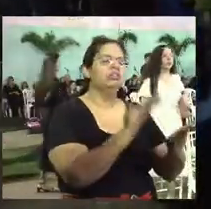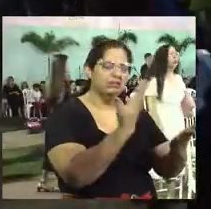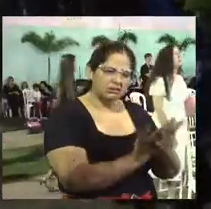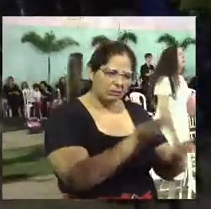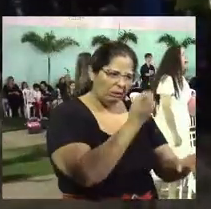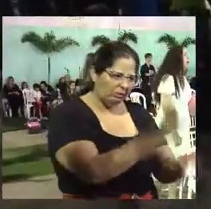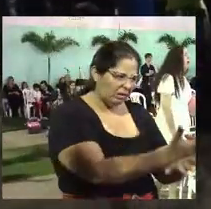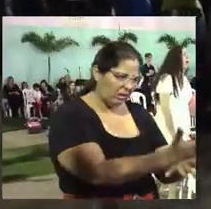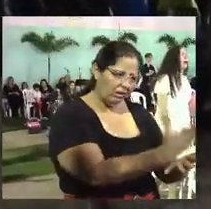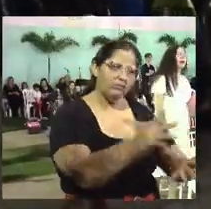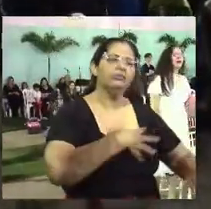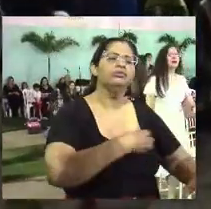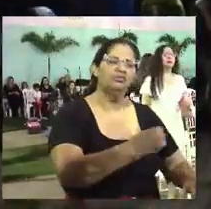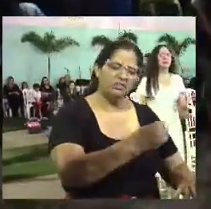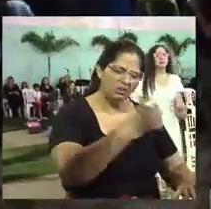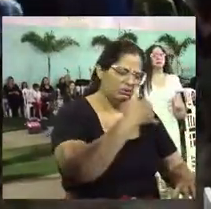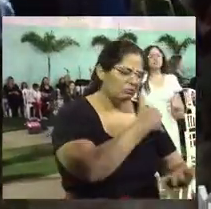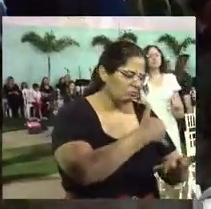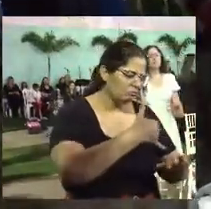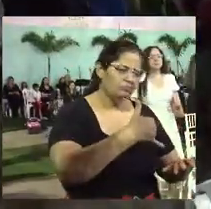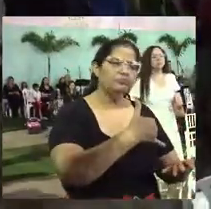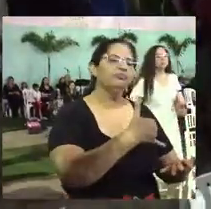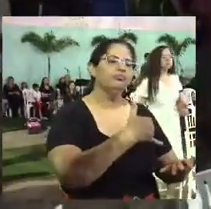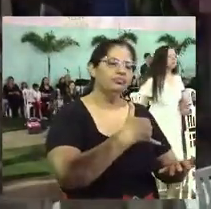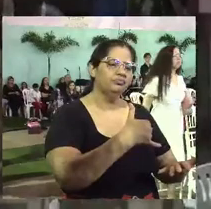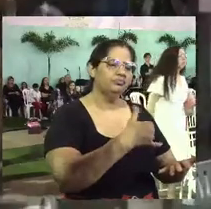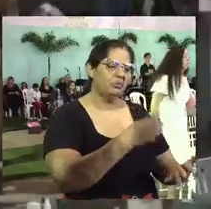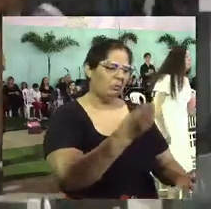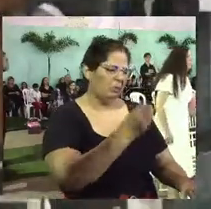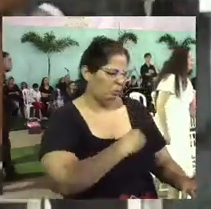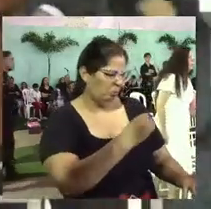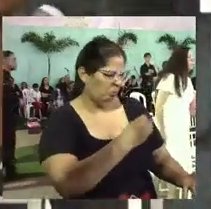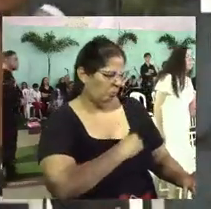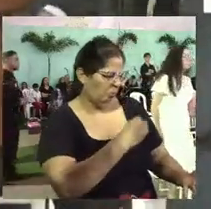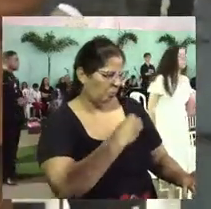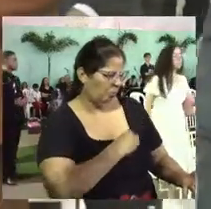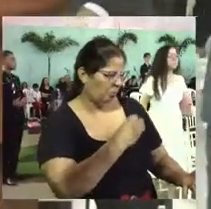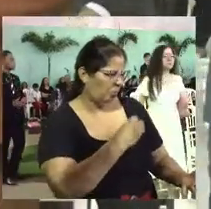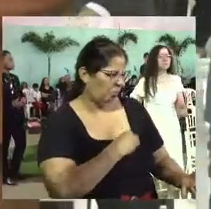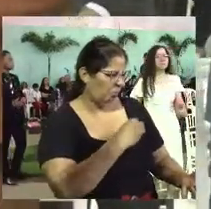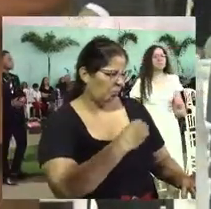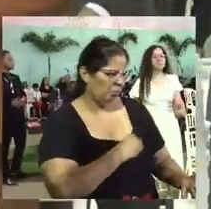empanturramos seus filhos com droga o pecado